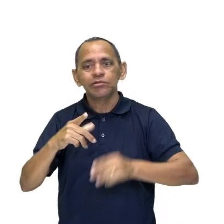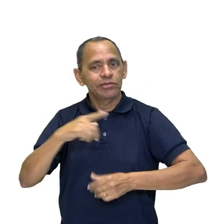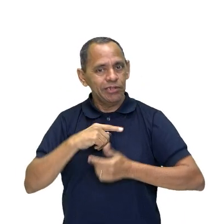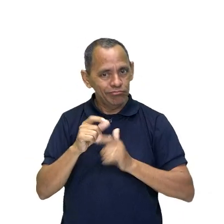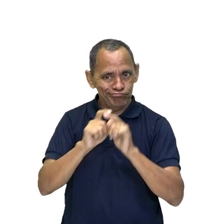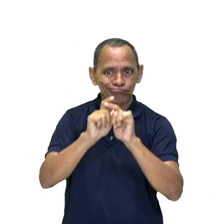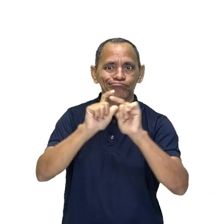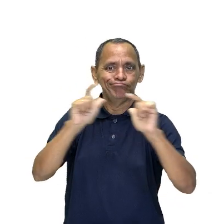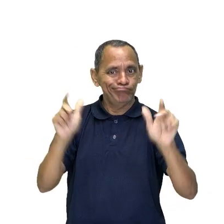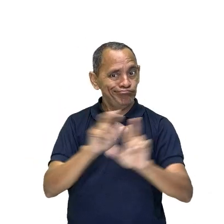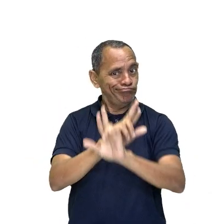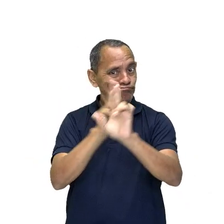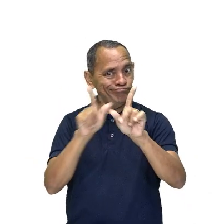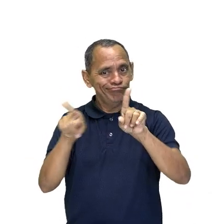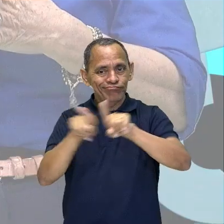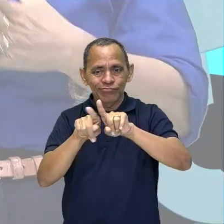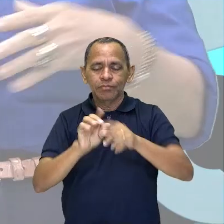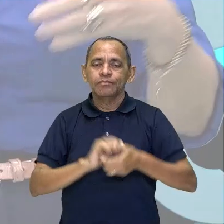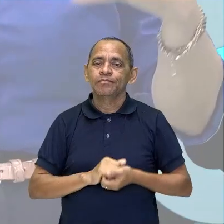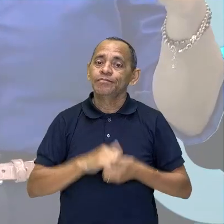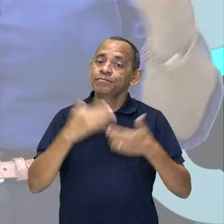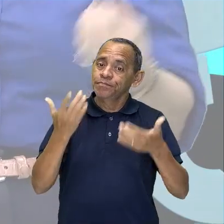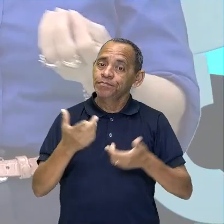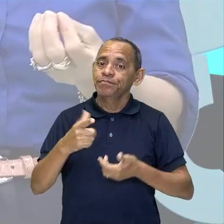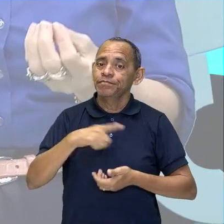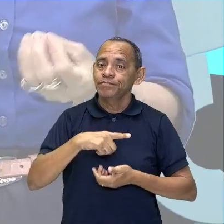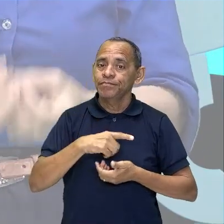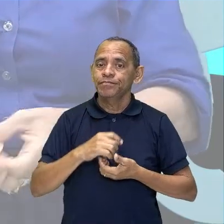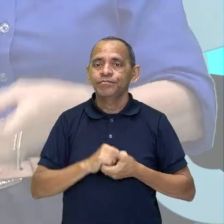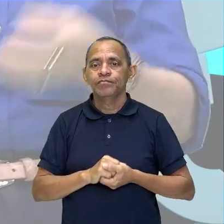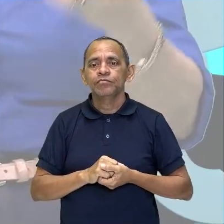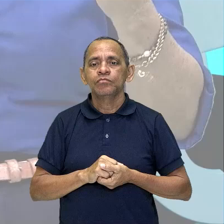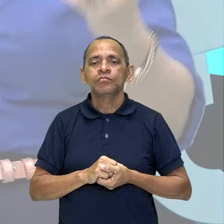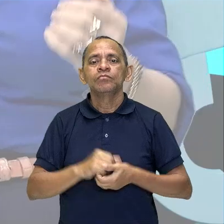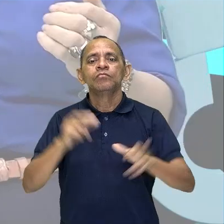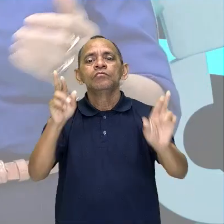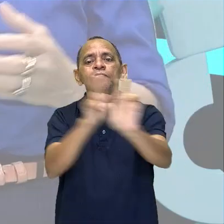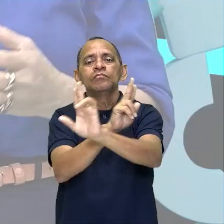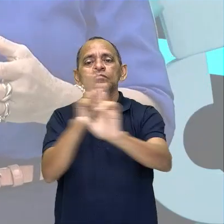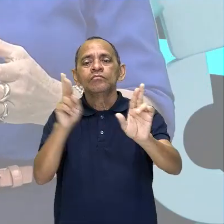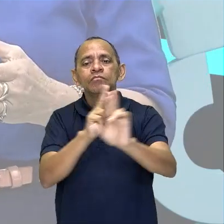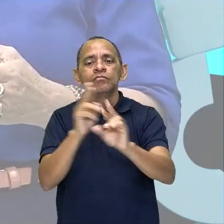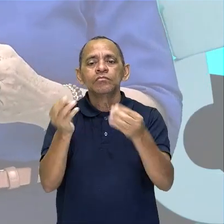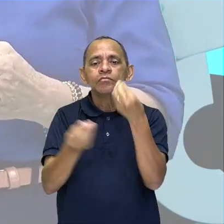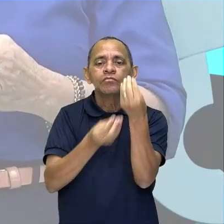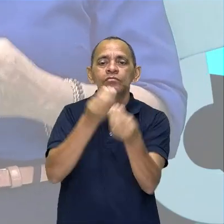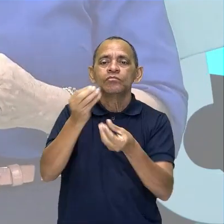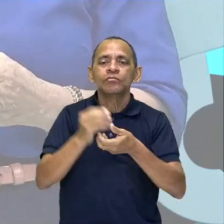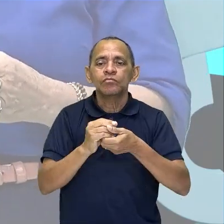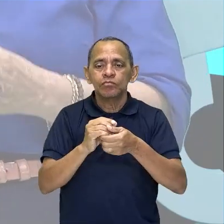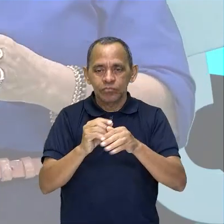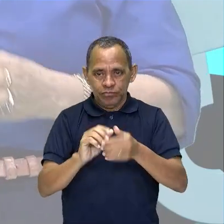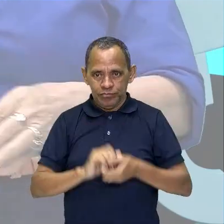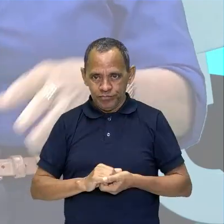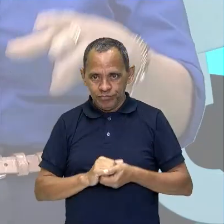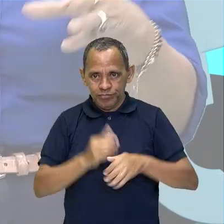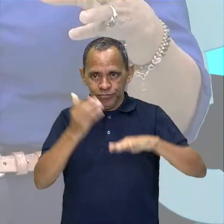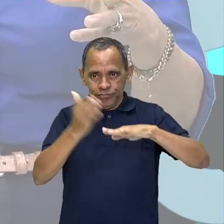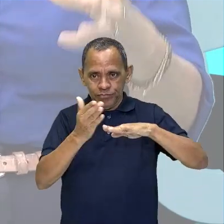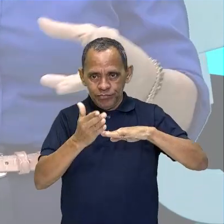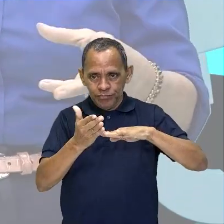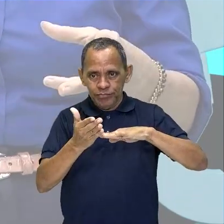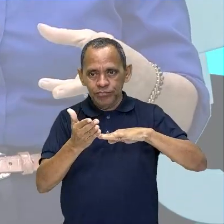diferença. Vamos, então, fazer uma relação com a pós-modernidade, certo?